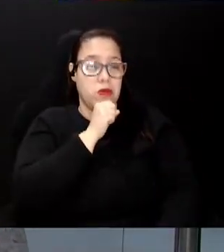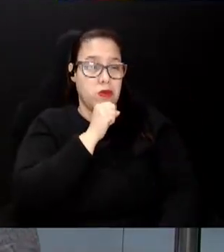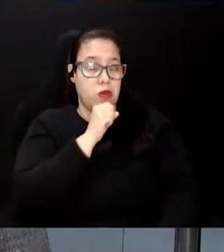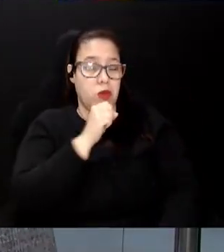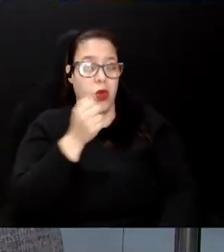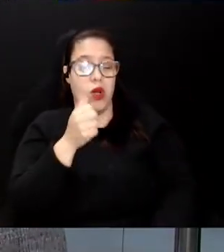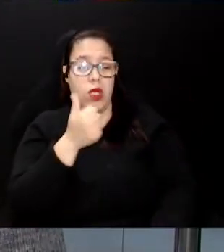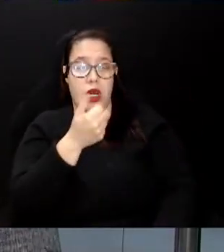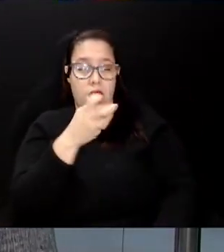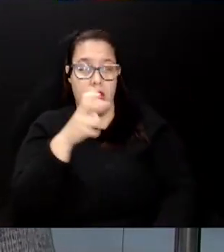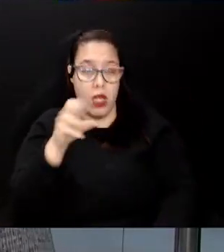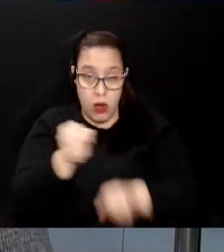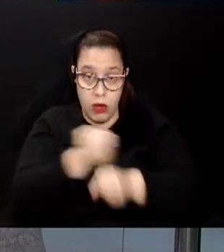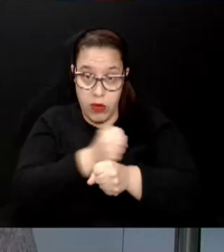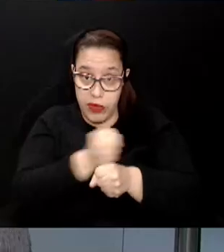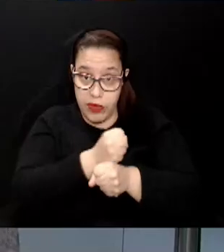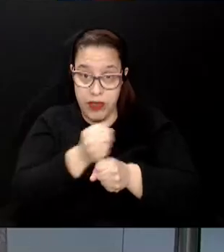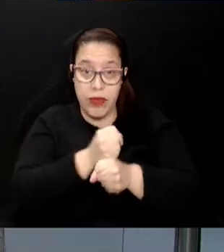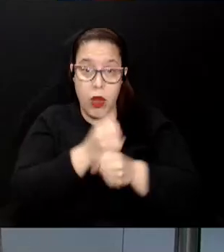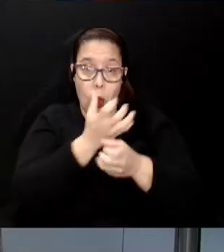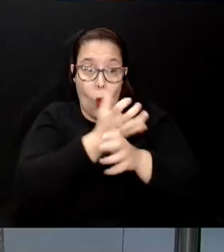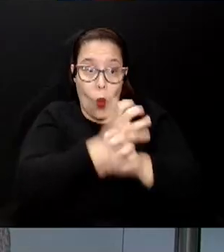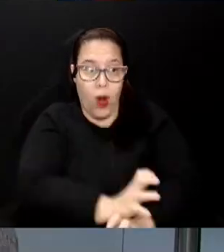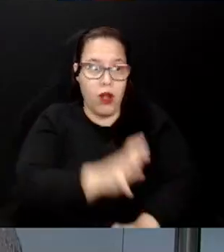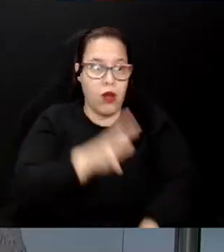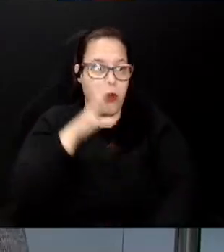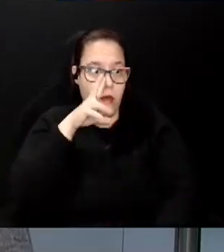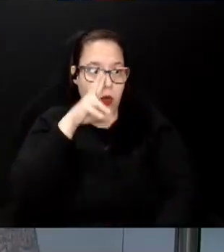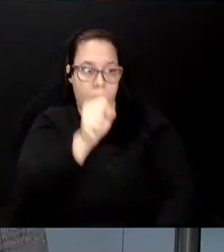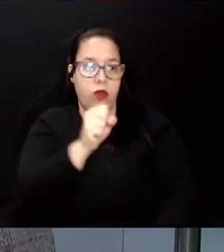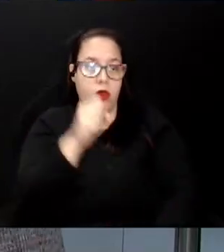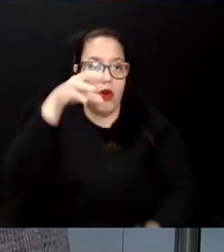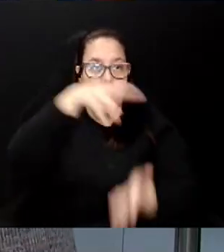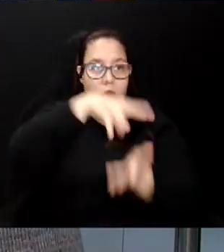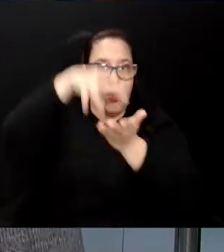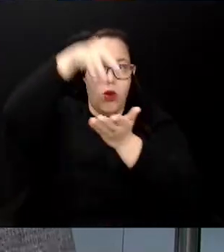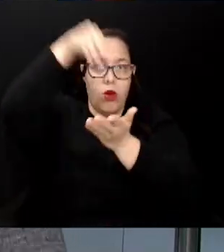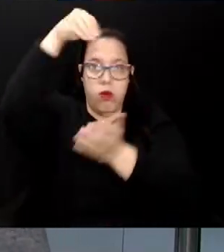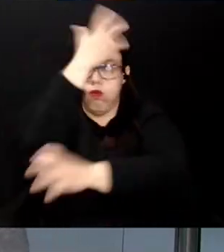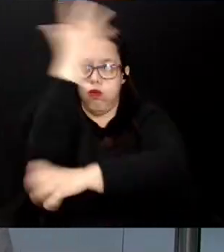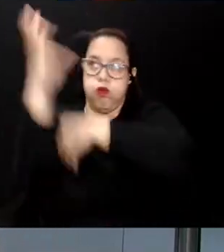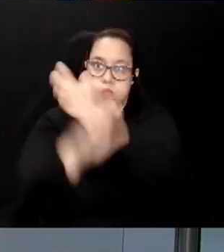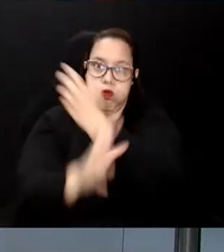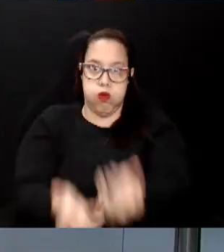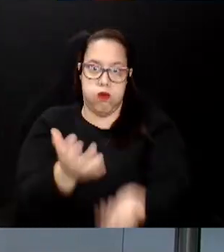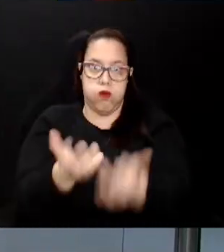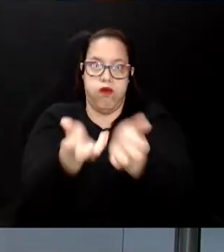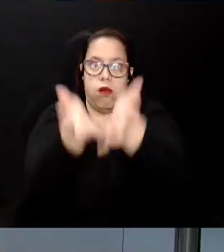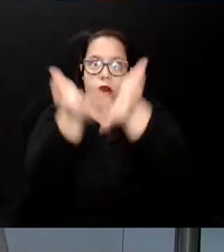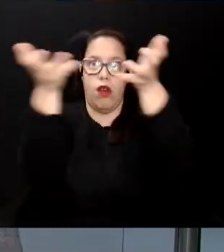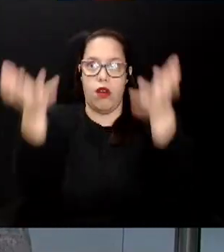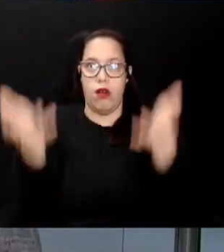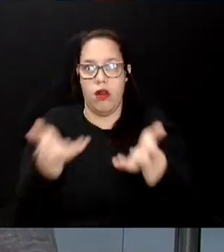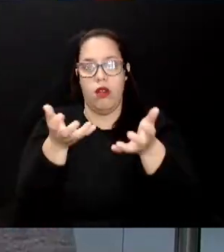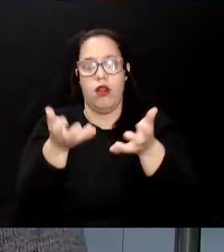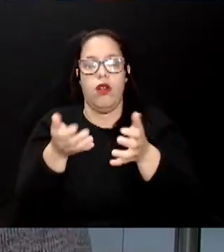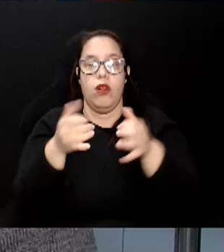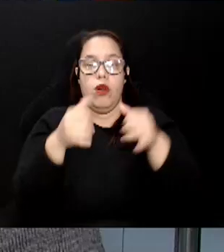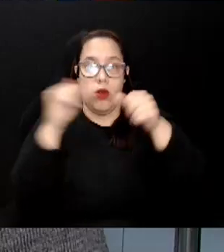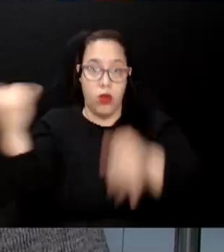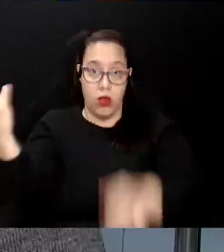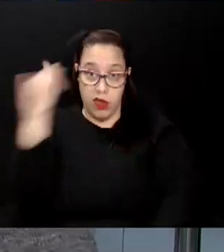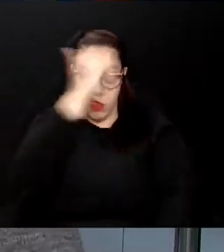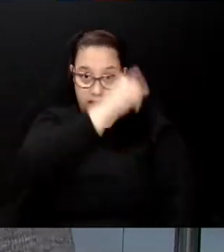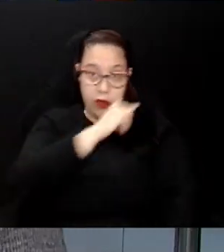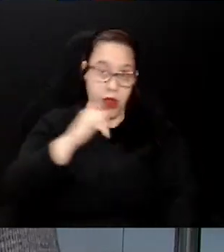anos, com uma seca mais forte. Então um balão pode cair numa mata e provocar um incêndio de grandes proporções. Pode cair no aeroporto e atingir um avião e